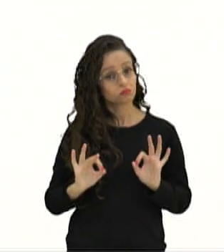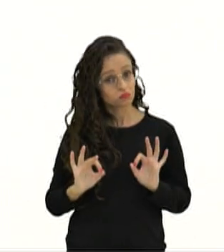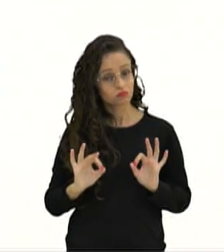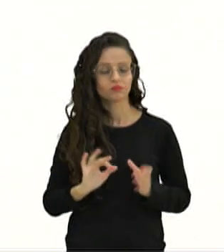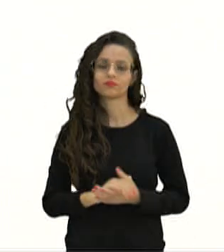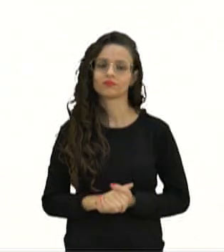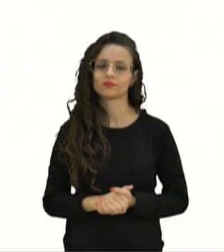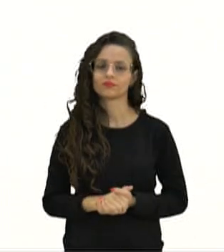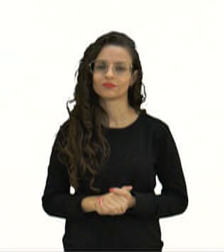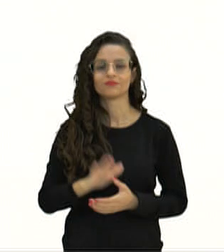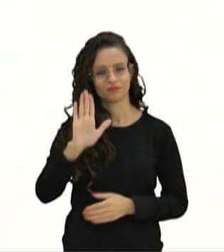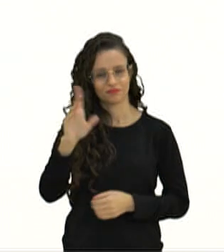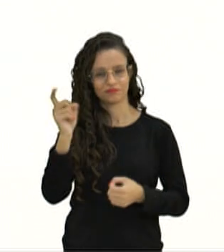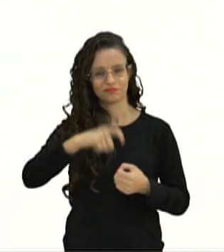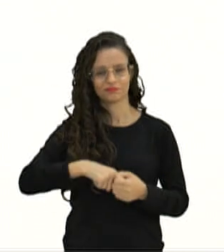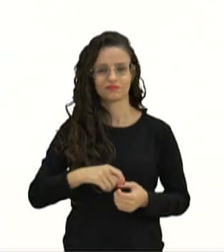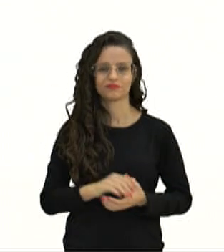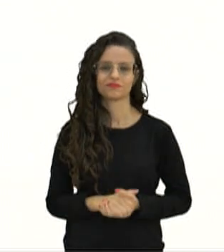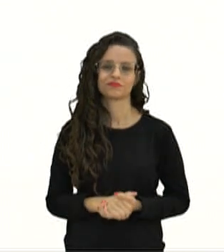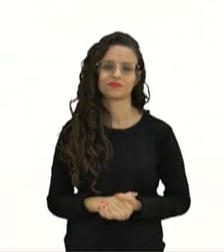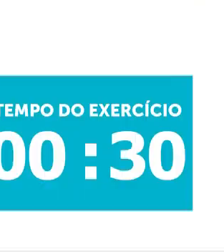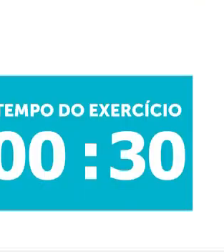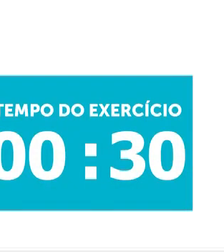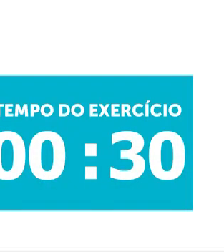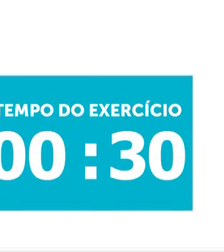pessoal? Já volto. É com vocês.